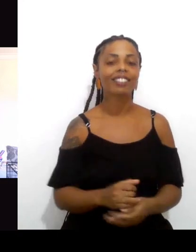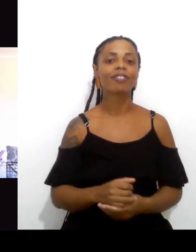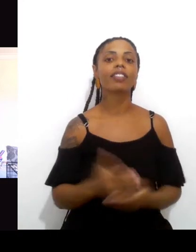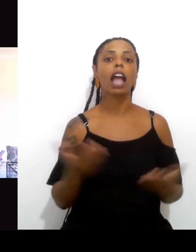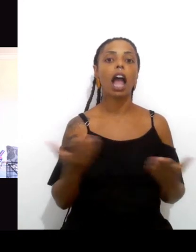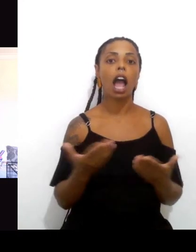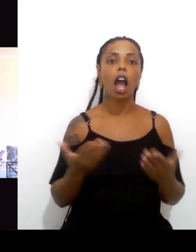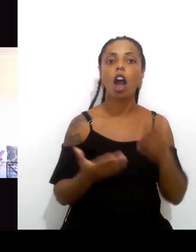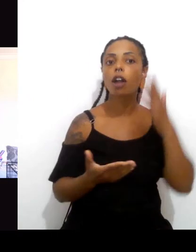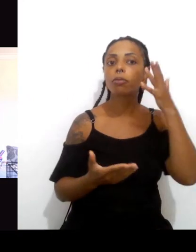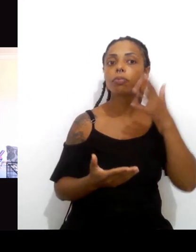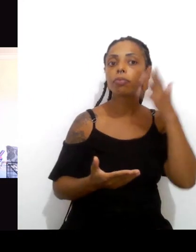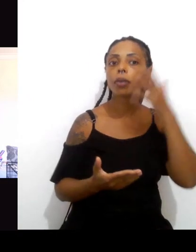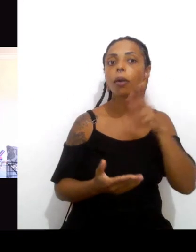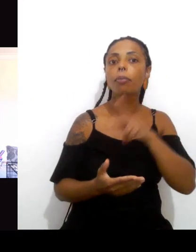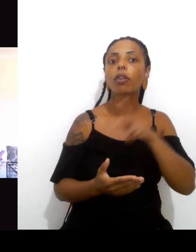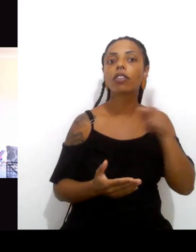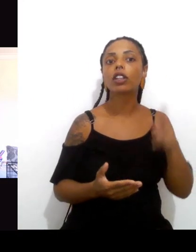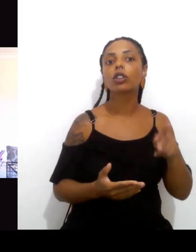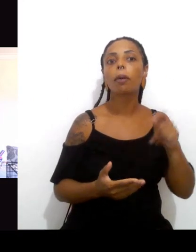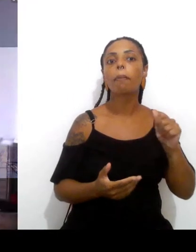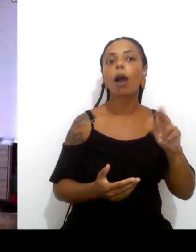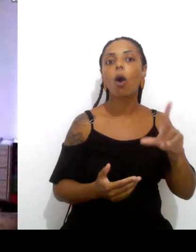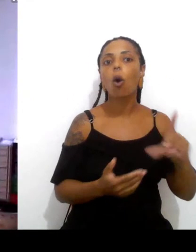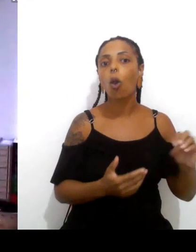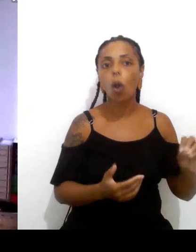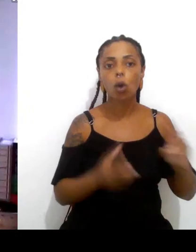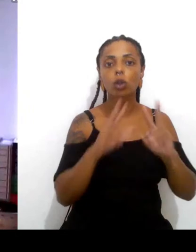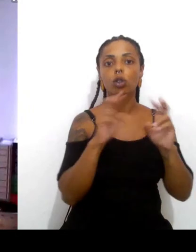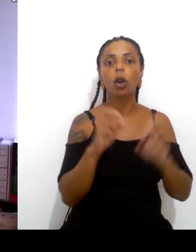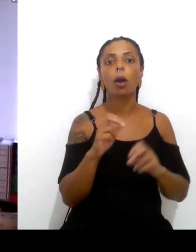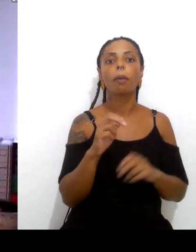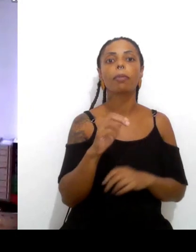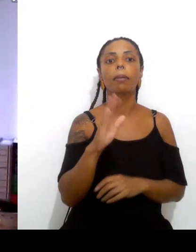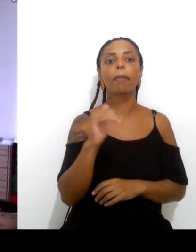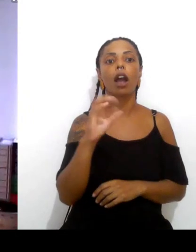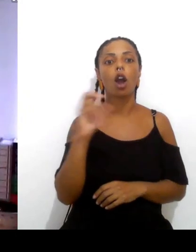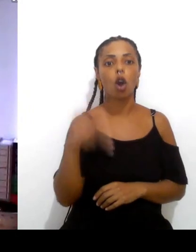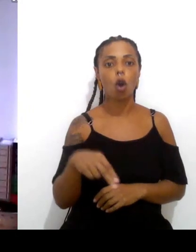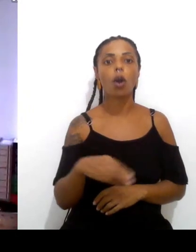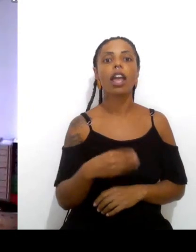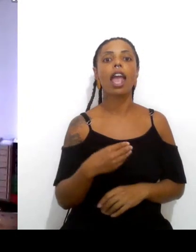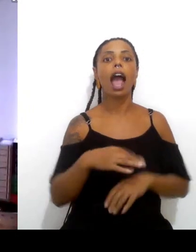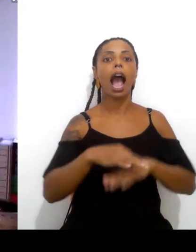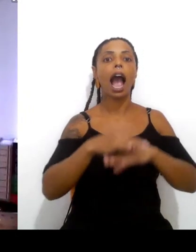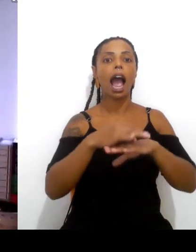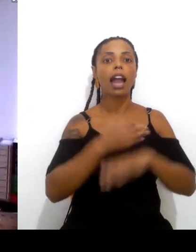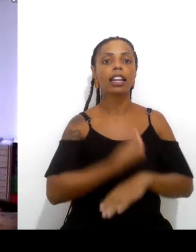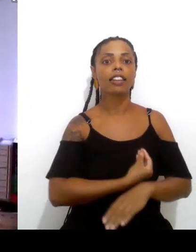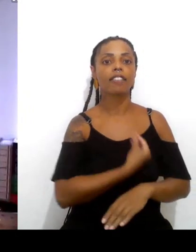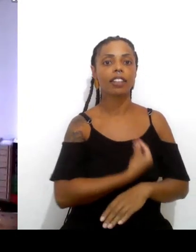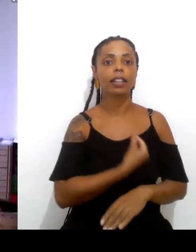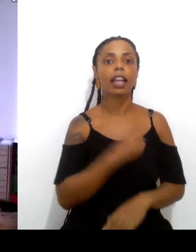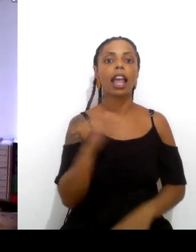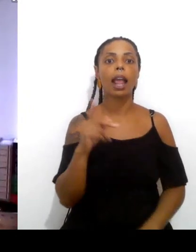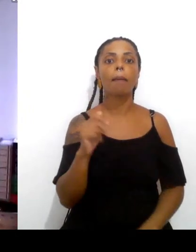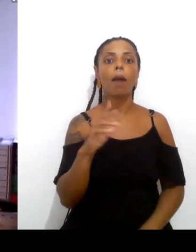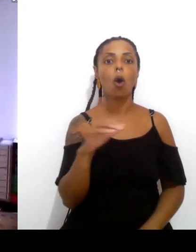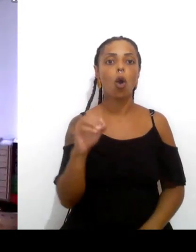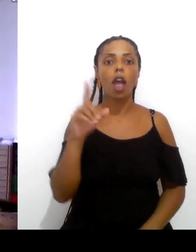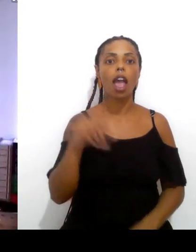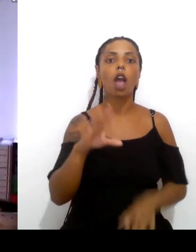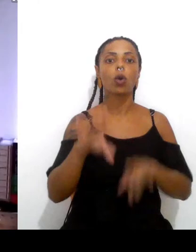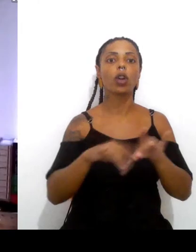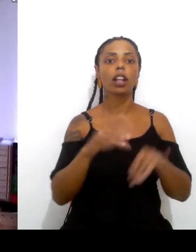do Professor Paulo e quem off sobre Francis Bacon e a carne viva da pintura Paulo e quem off foi curador da vigésima